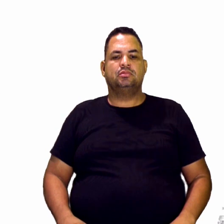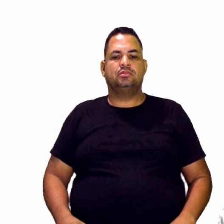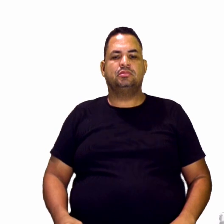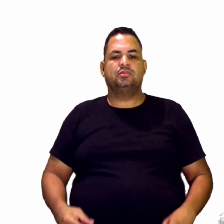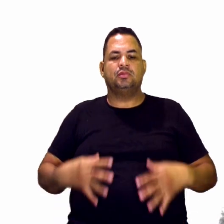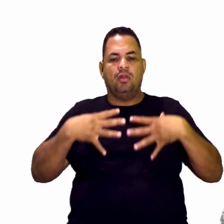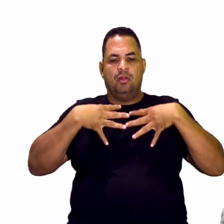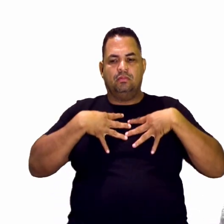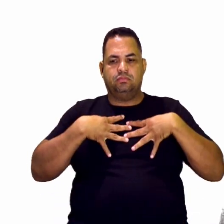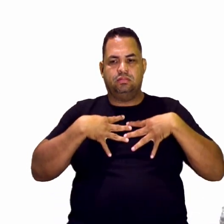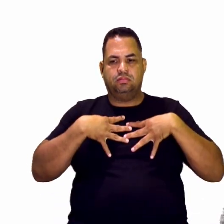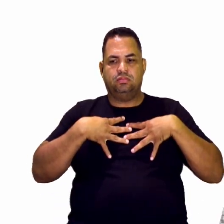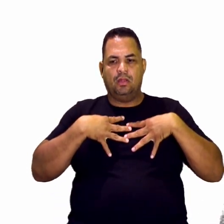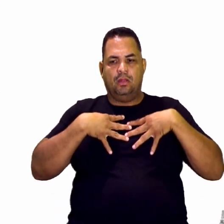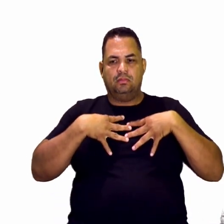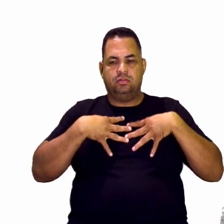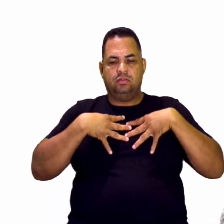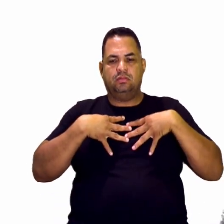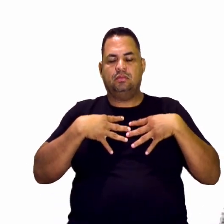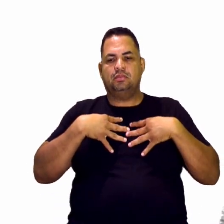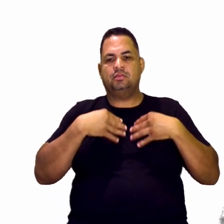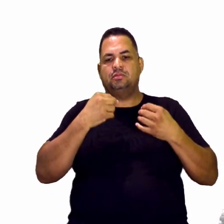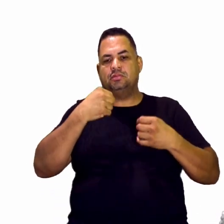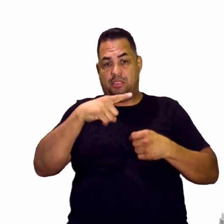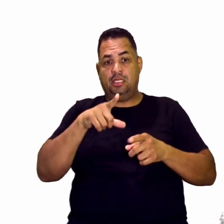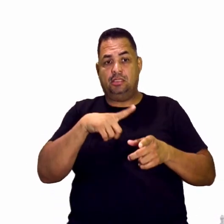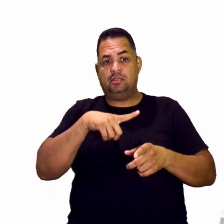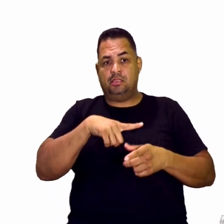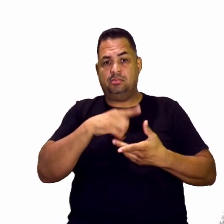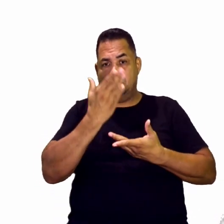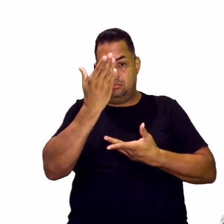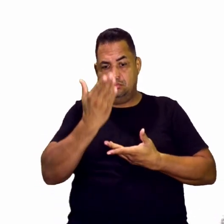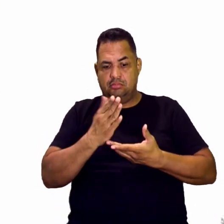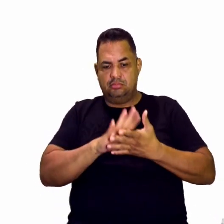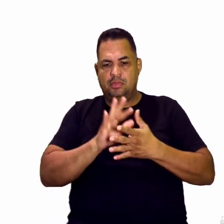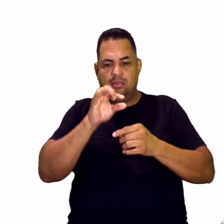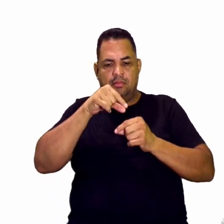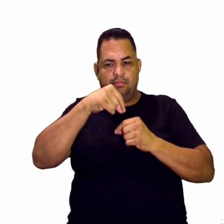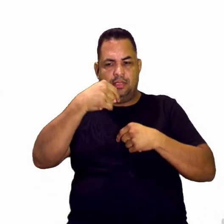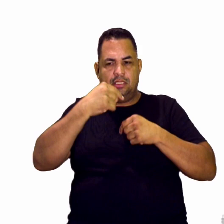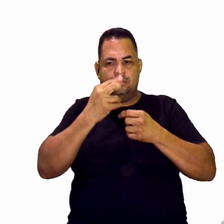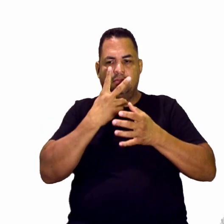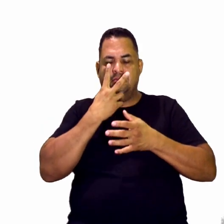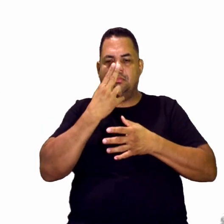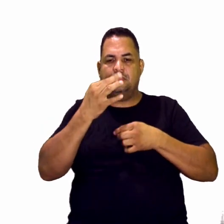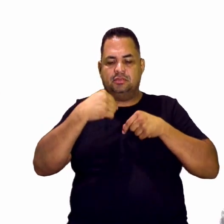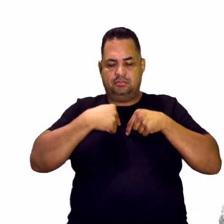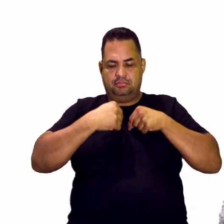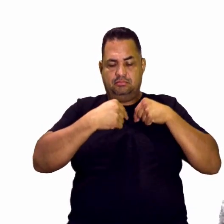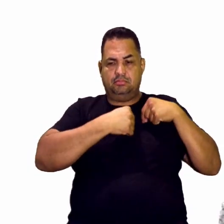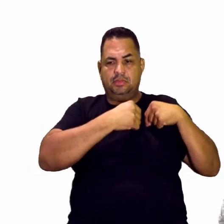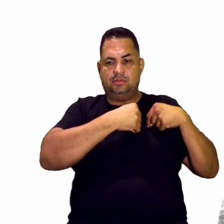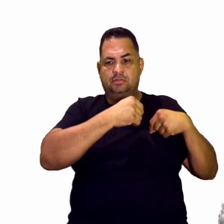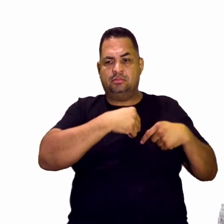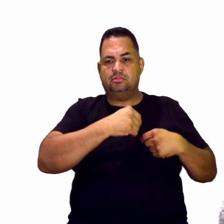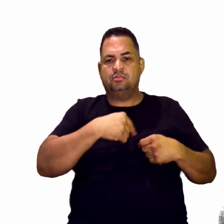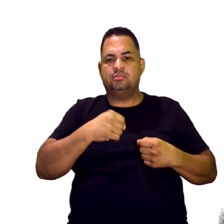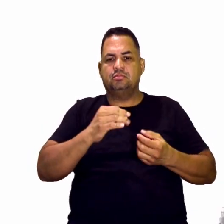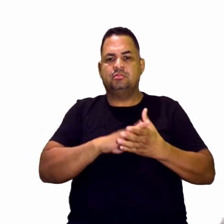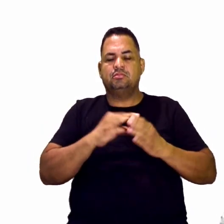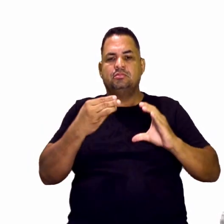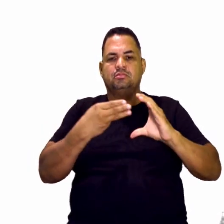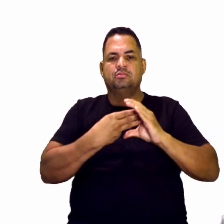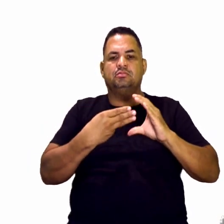por exemplo, nós temos microvilosidades no nosso pulmão, é como se fossem pelos no nosso pulmão, células ciliares. Essas